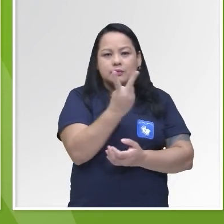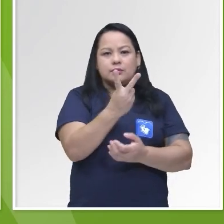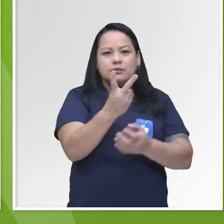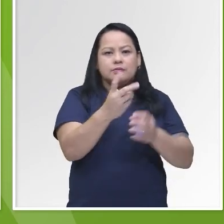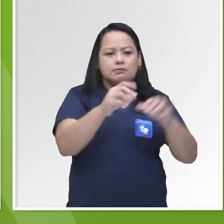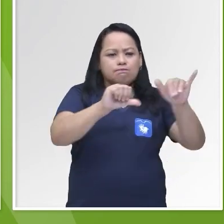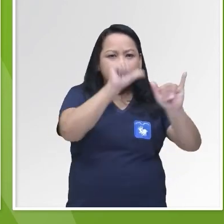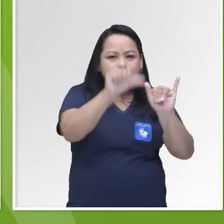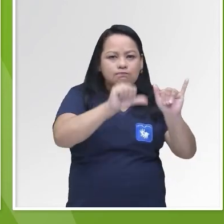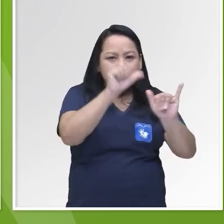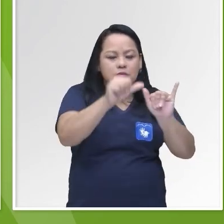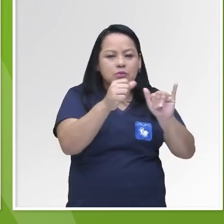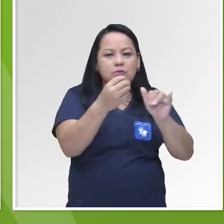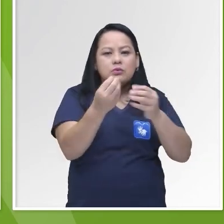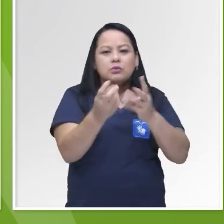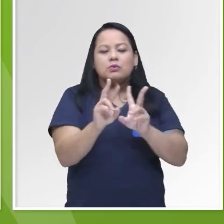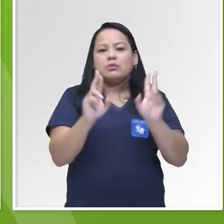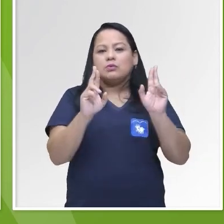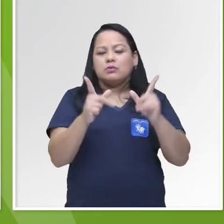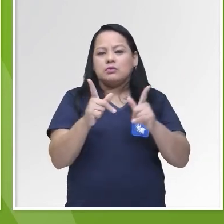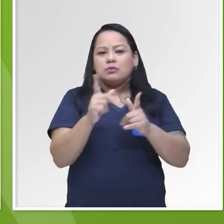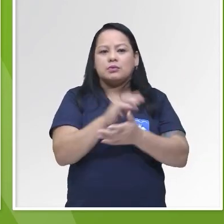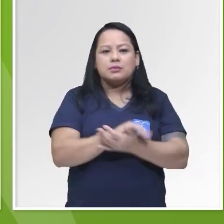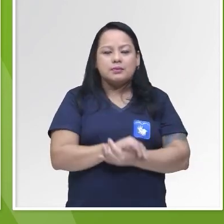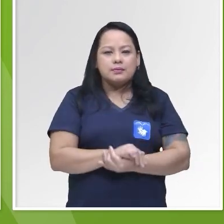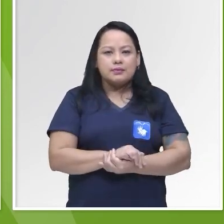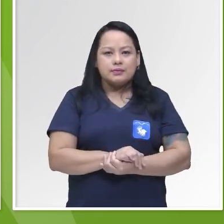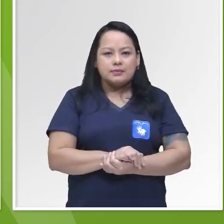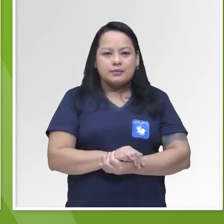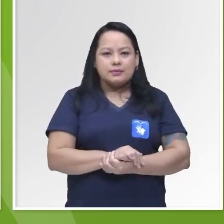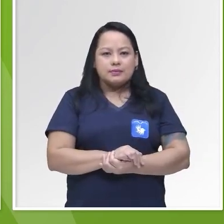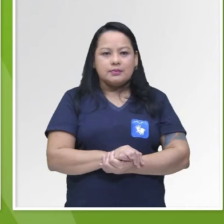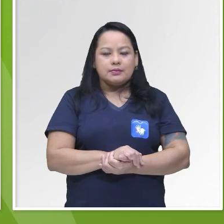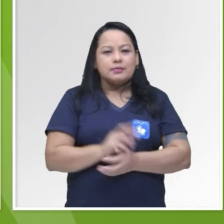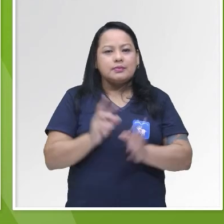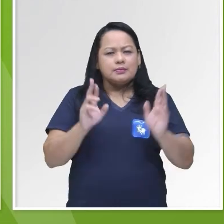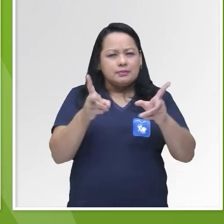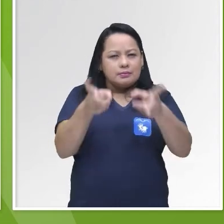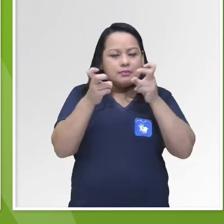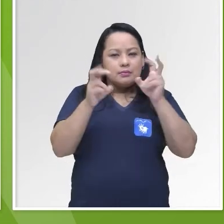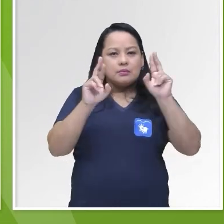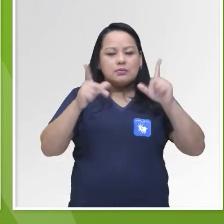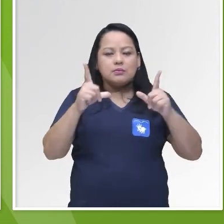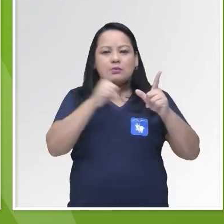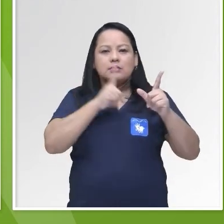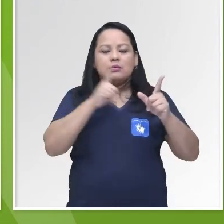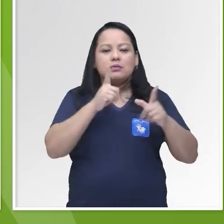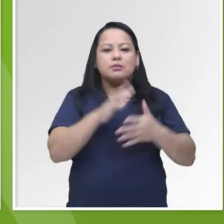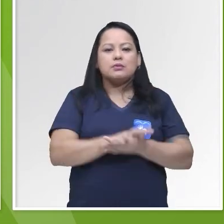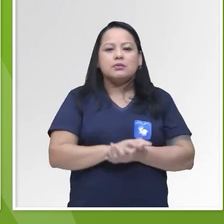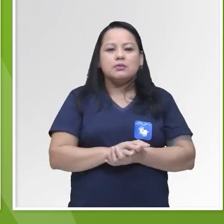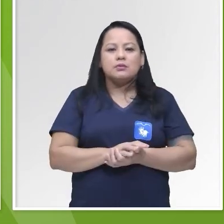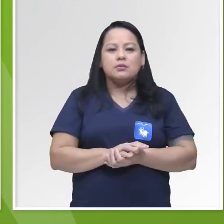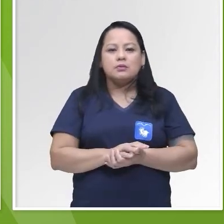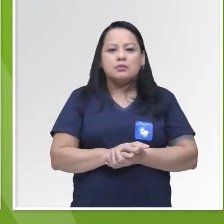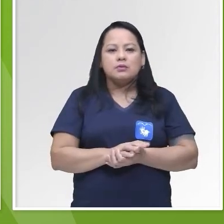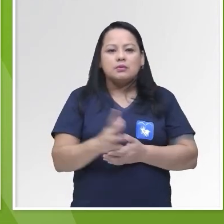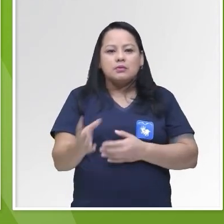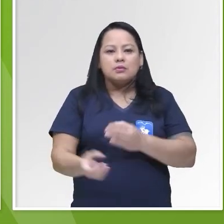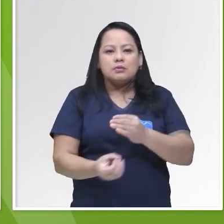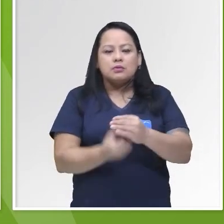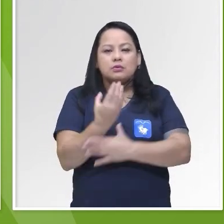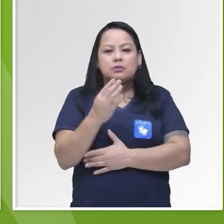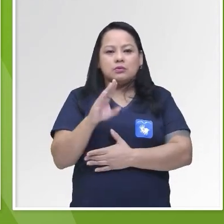como vai ser pares diferentes. Olha como aqui tá diferente, né? Aqui tá formando sulfato de